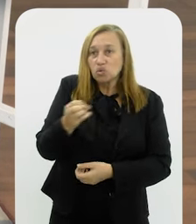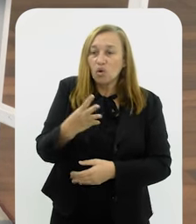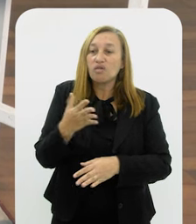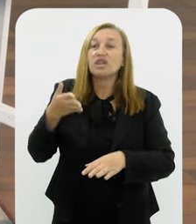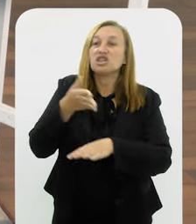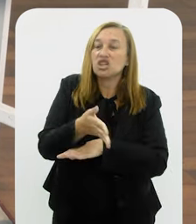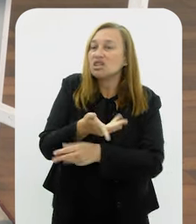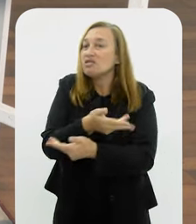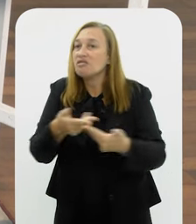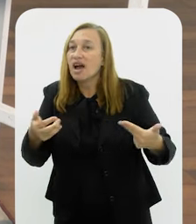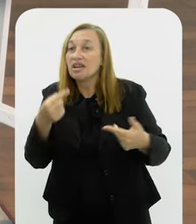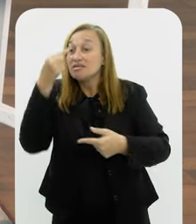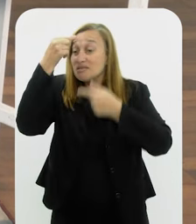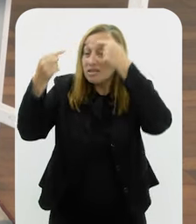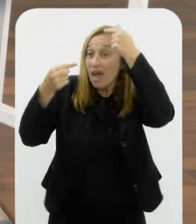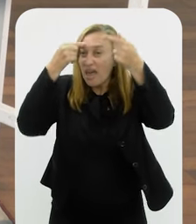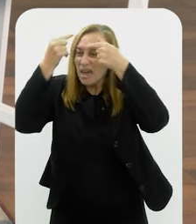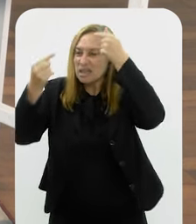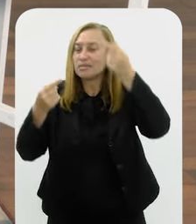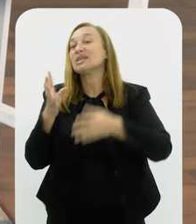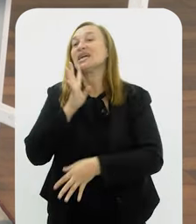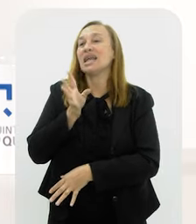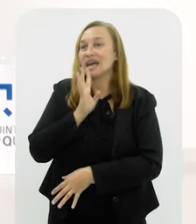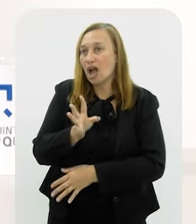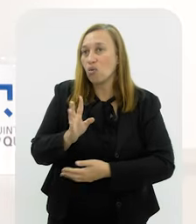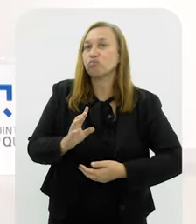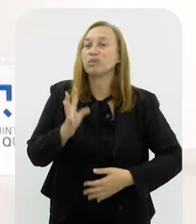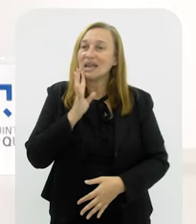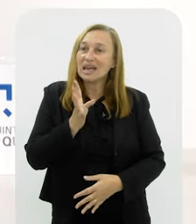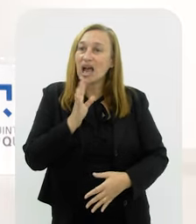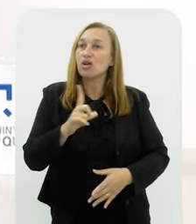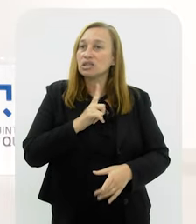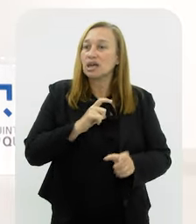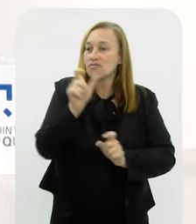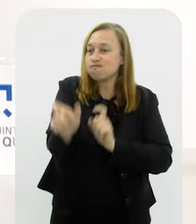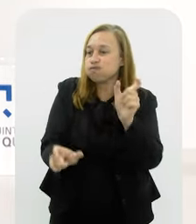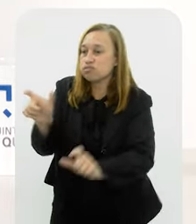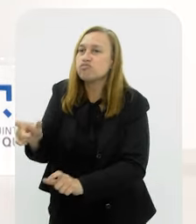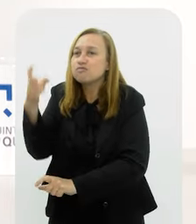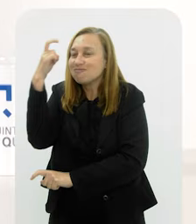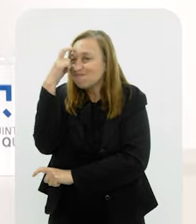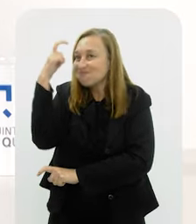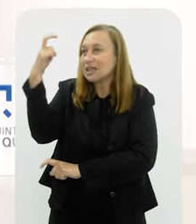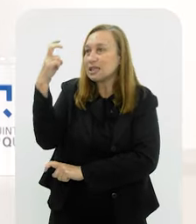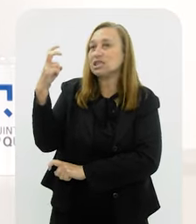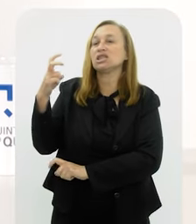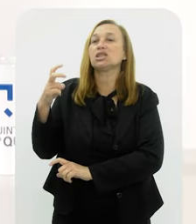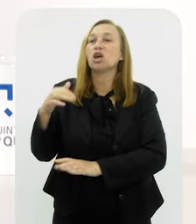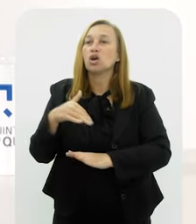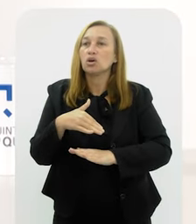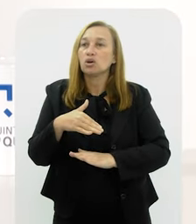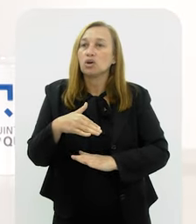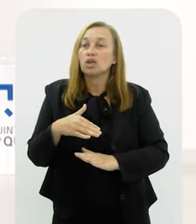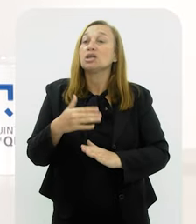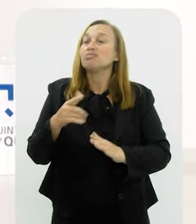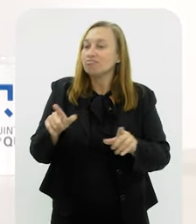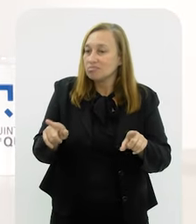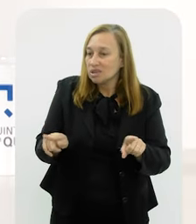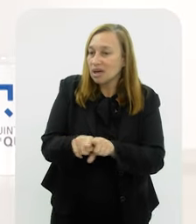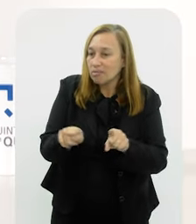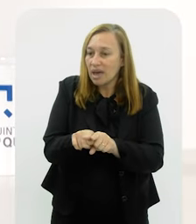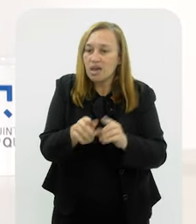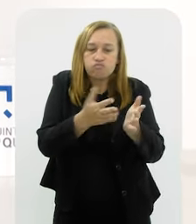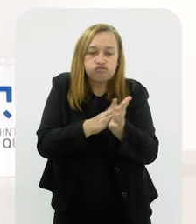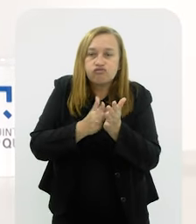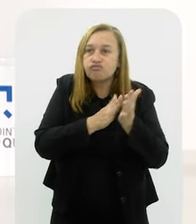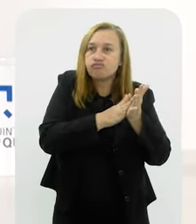novo está vindo aí, eles estão cheios de ideias. Mas é legal, cara, é legal. Tem pessoas inteligentes ali, todo mundo... E